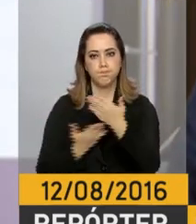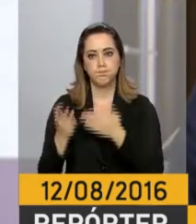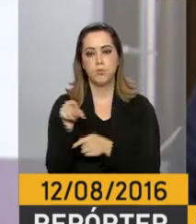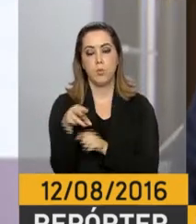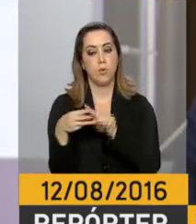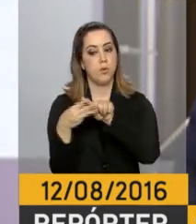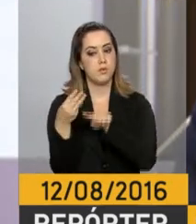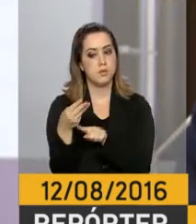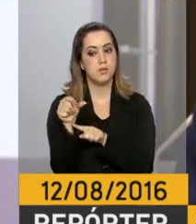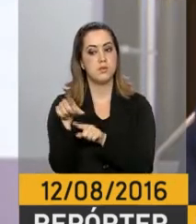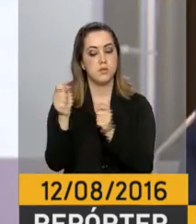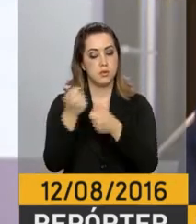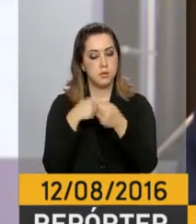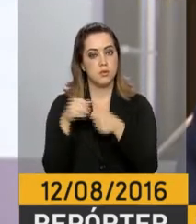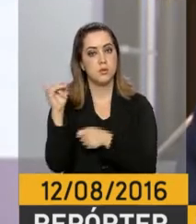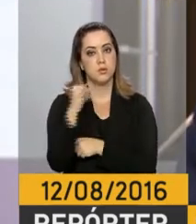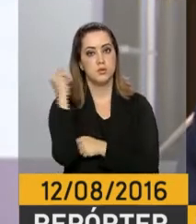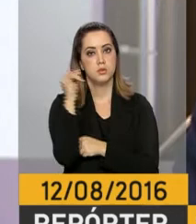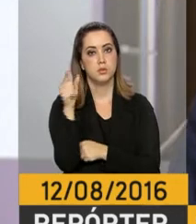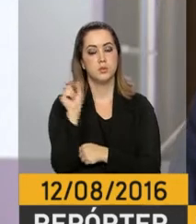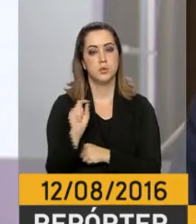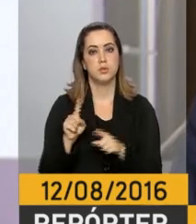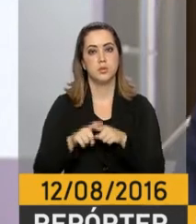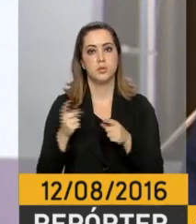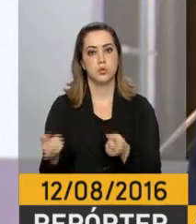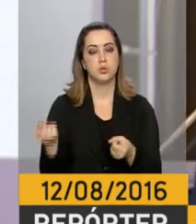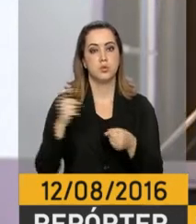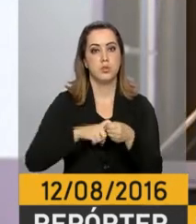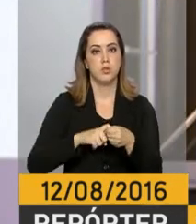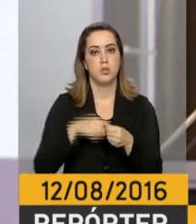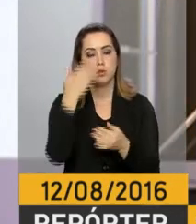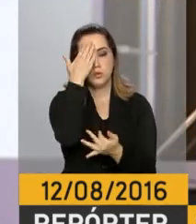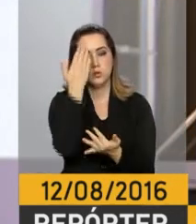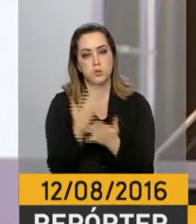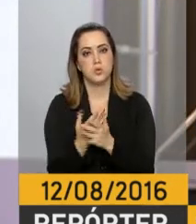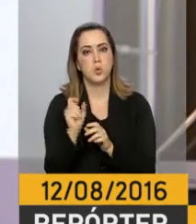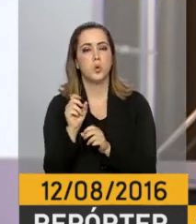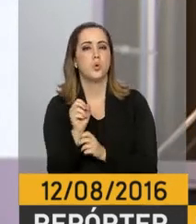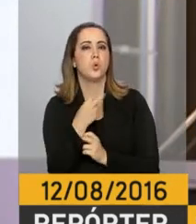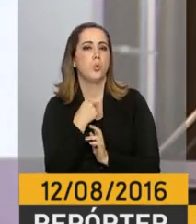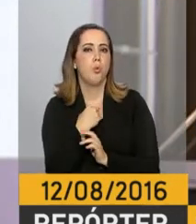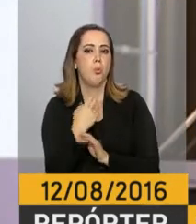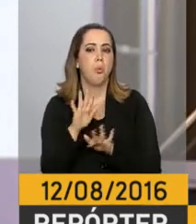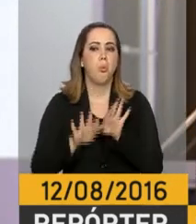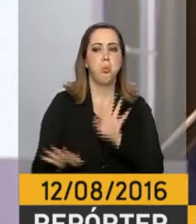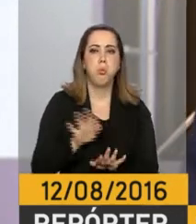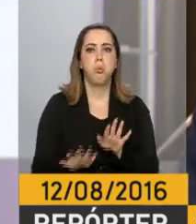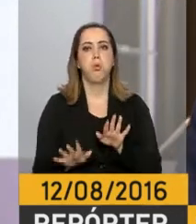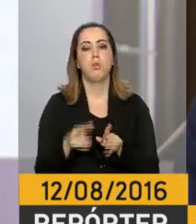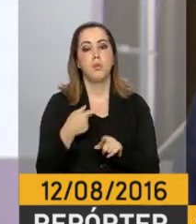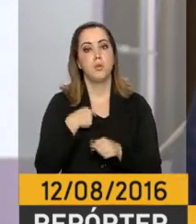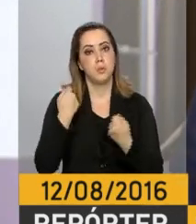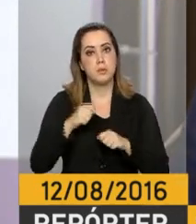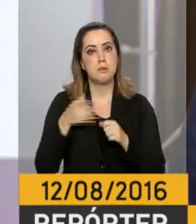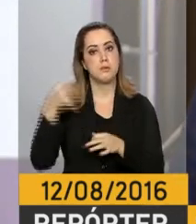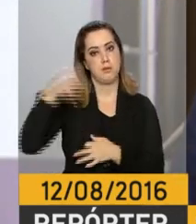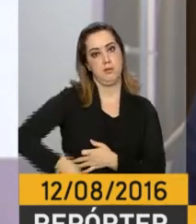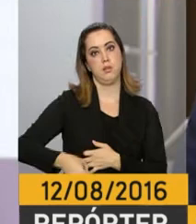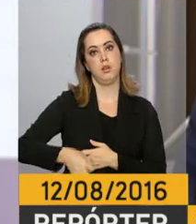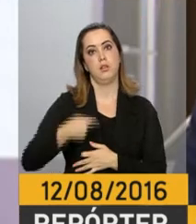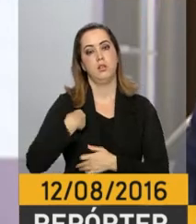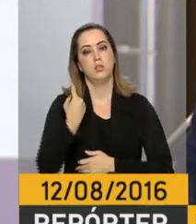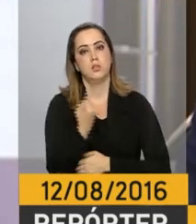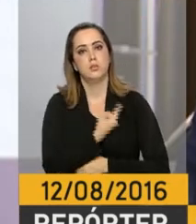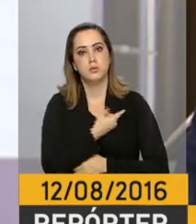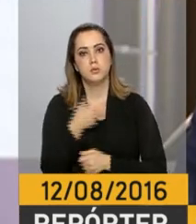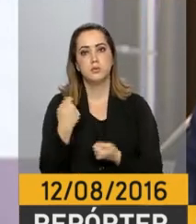para a retomada da confiança não pode ser relativizada, teremos hoje a oportunidade de ouvir o ministro Henrique Meirelles, que